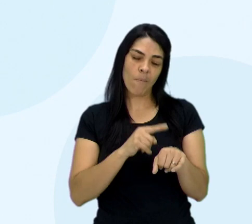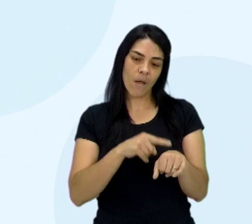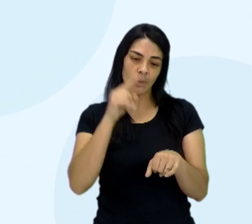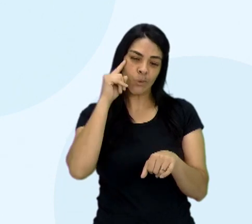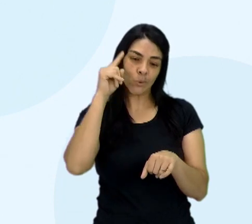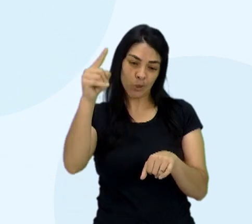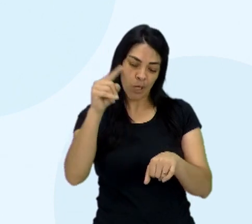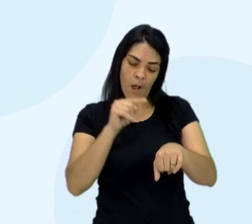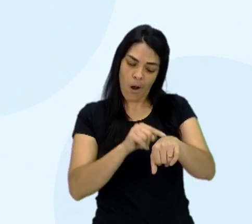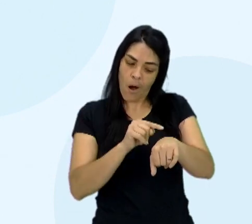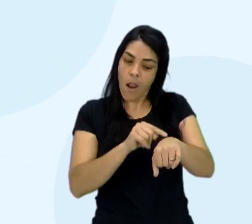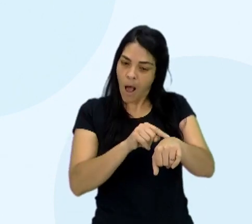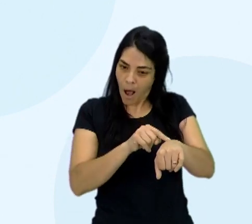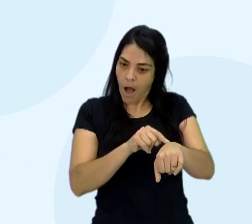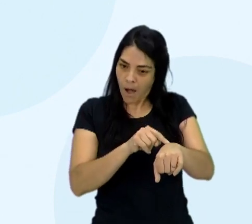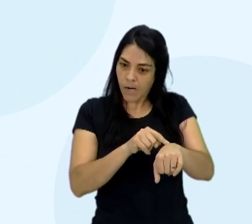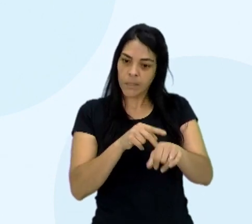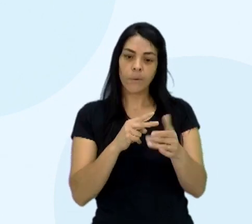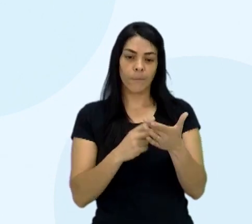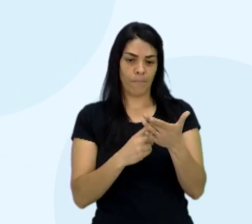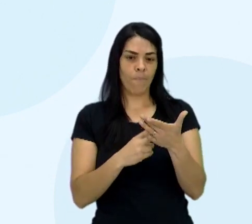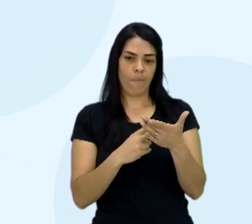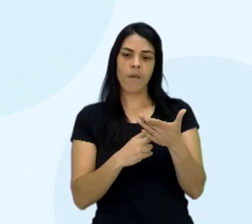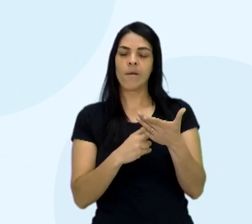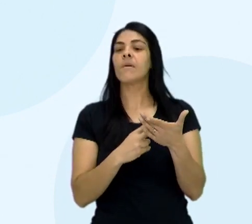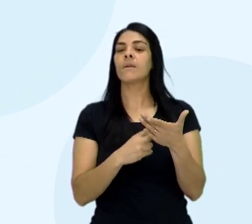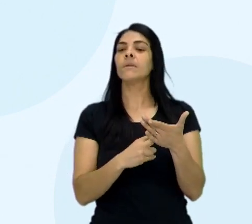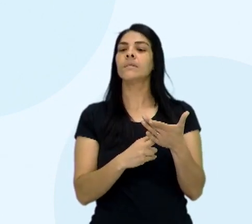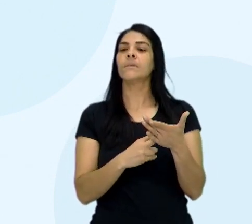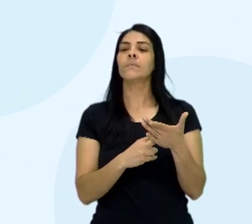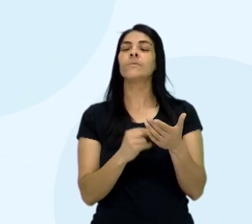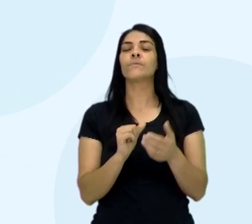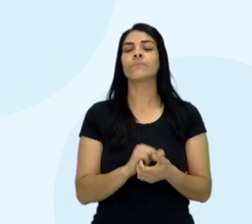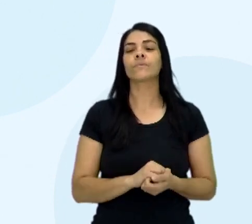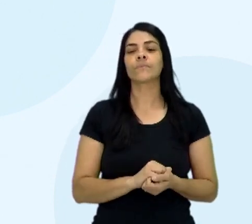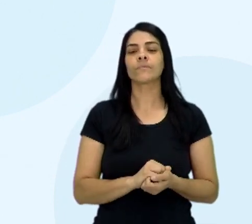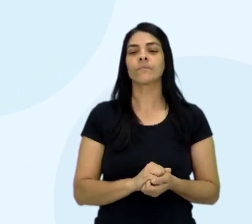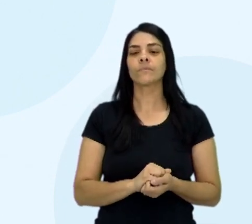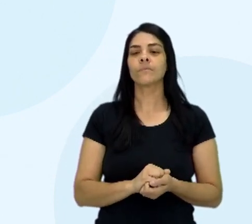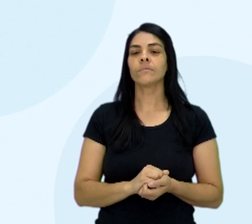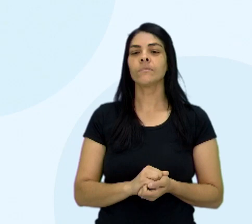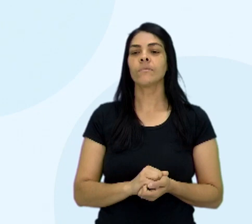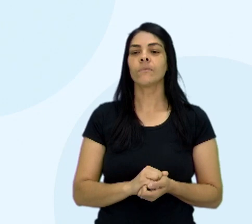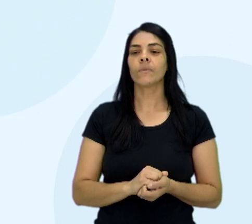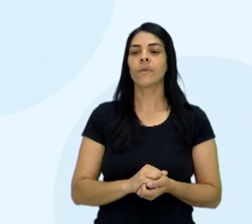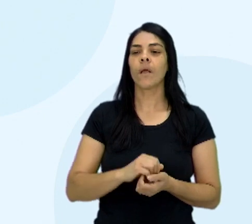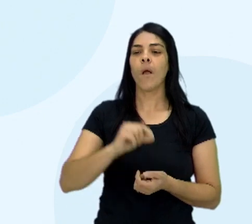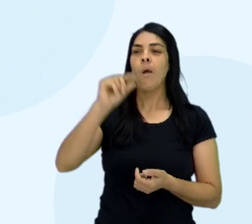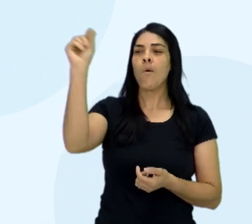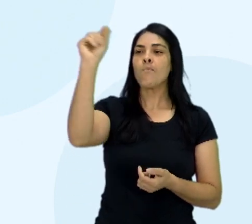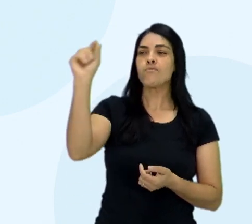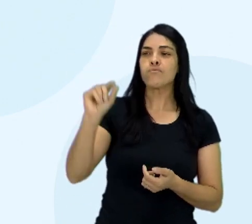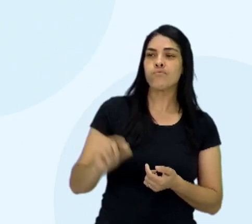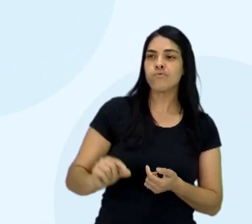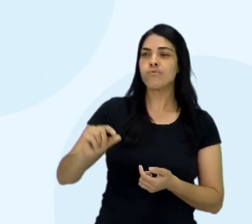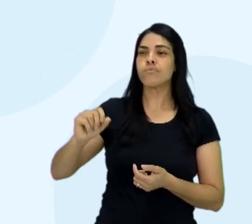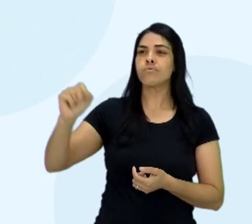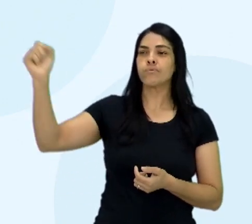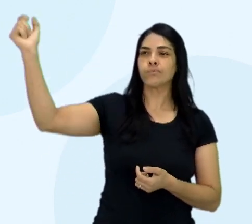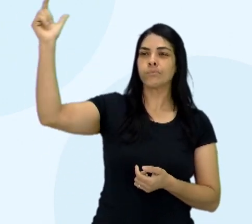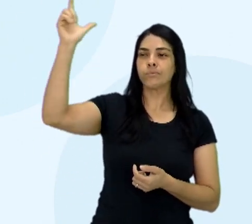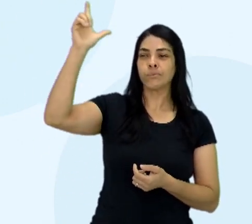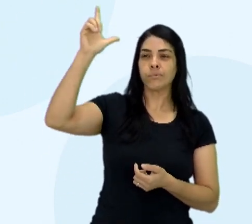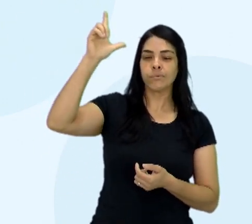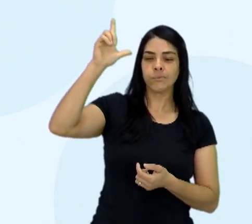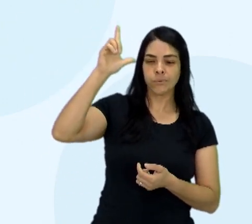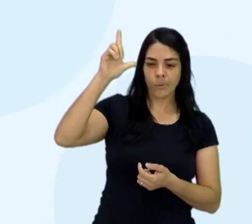mesmo horário, tá? Esse experimento tem que fazer no mesmo horário do dia. Os raios solares, eles são paralelos, ou seja, eles não se curvam,